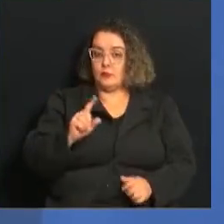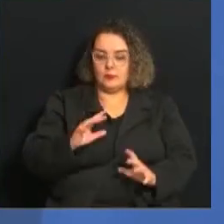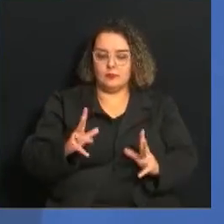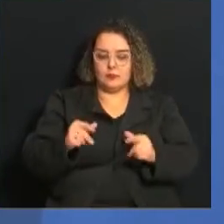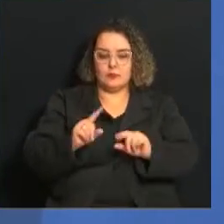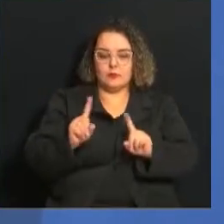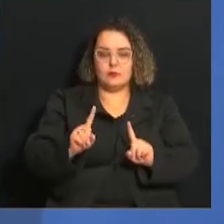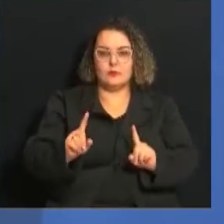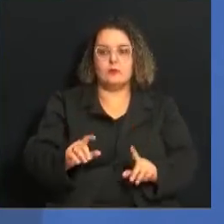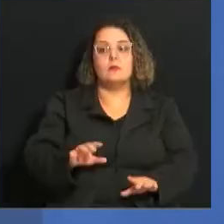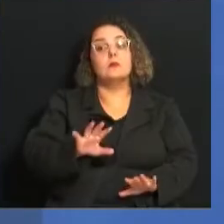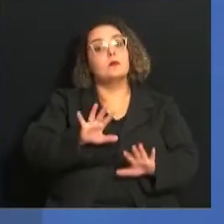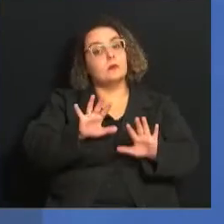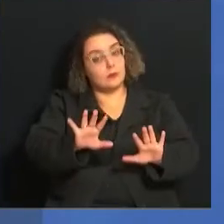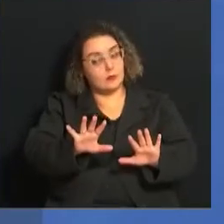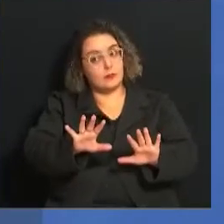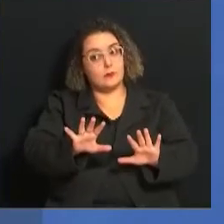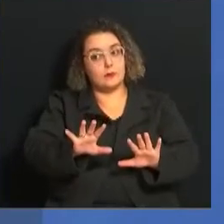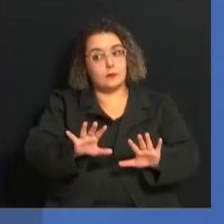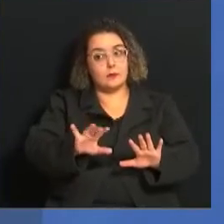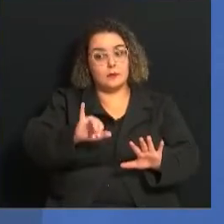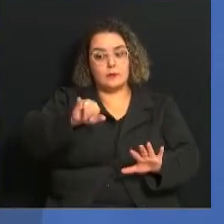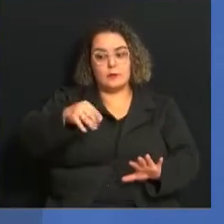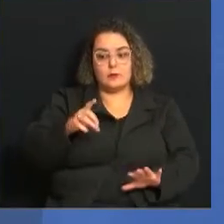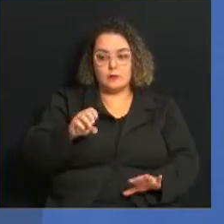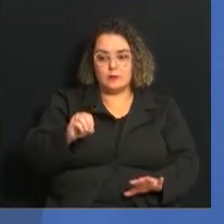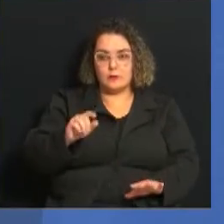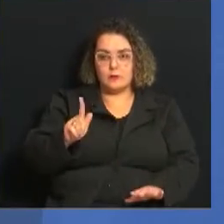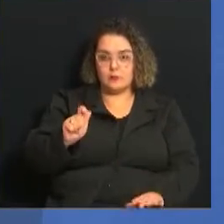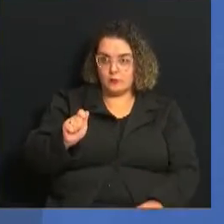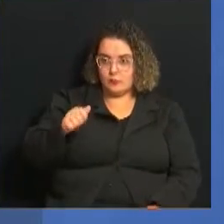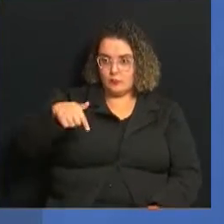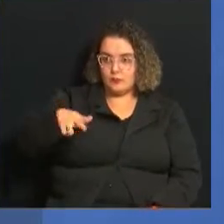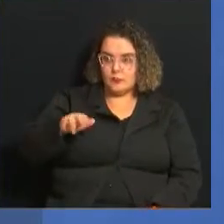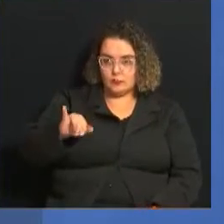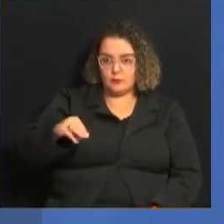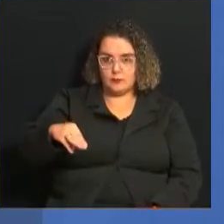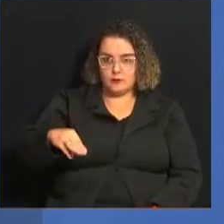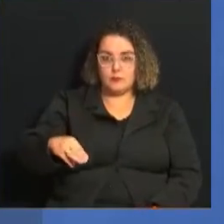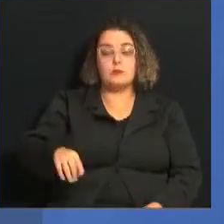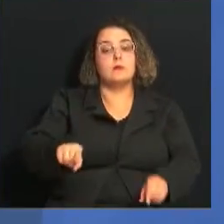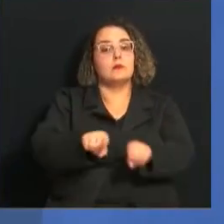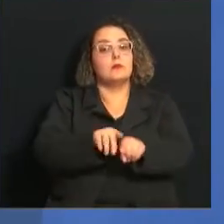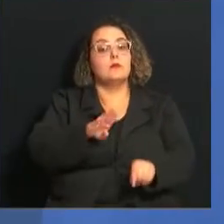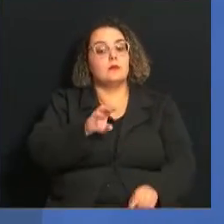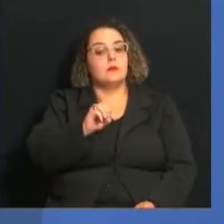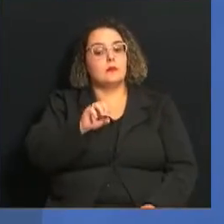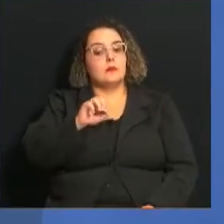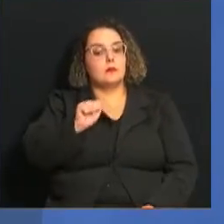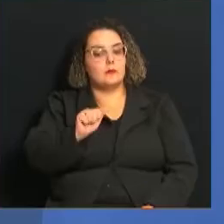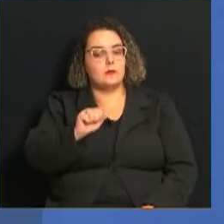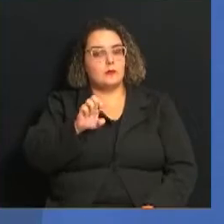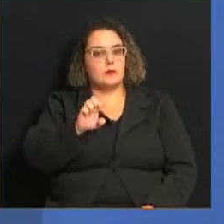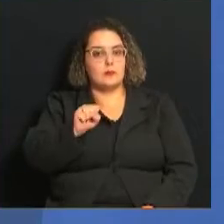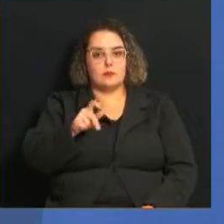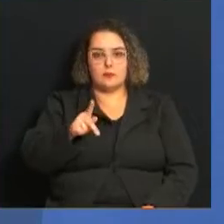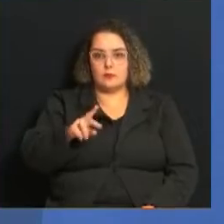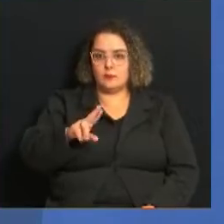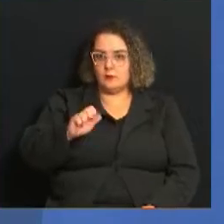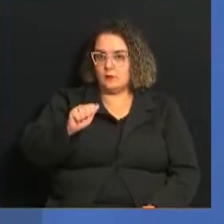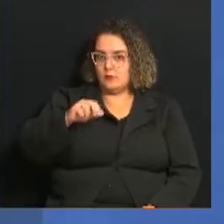exceto, olha, o de Joaquim Egídio e o Boa Esperança, que não aplicam a dose da Covid-19. Os